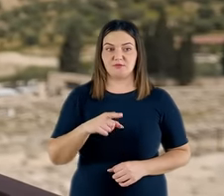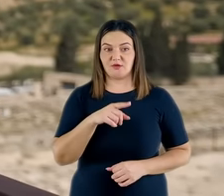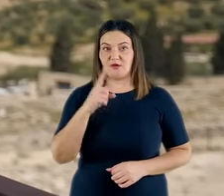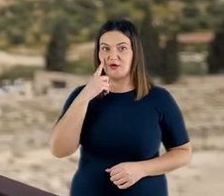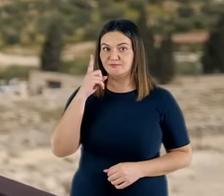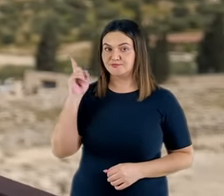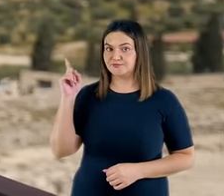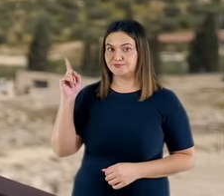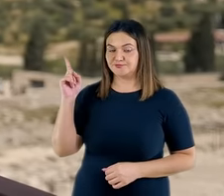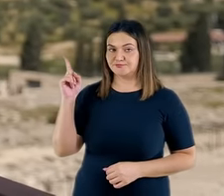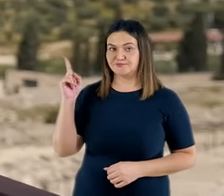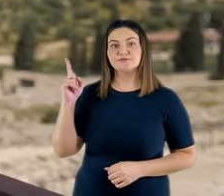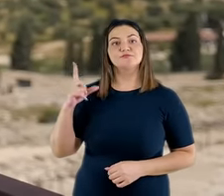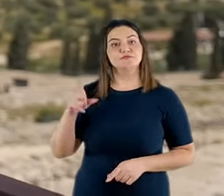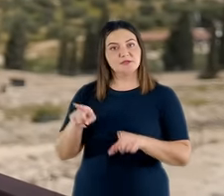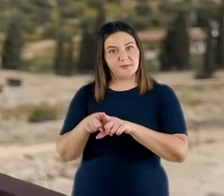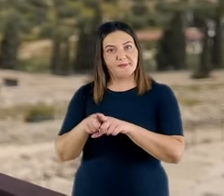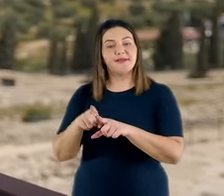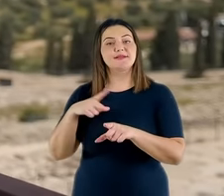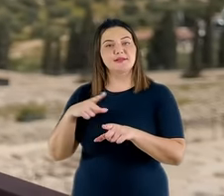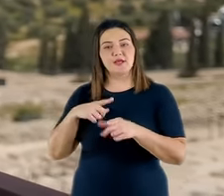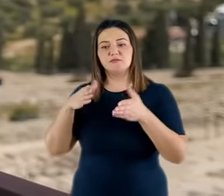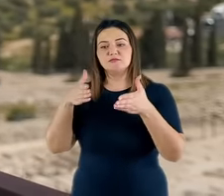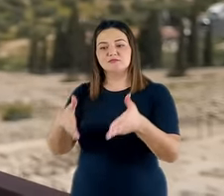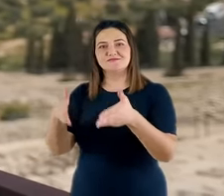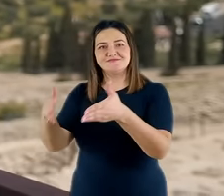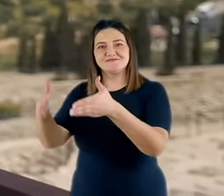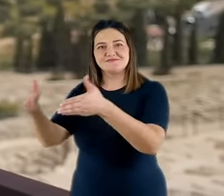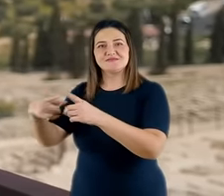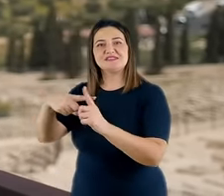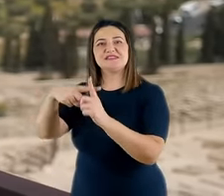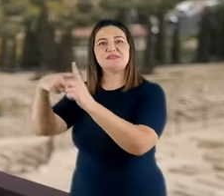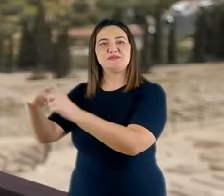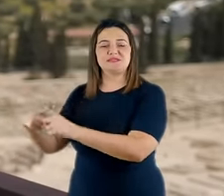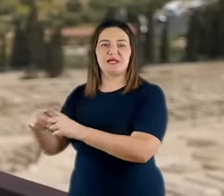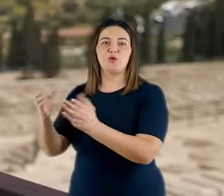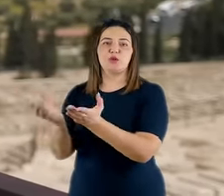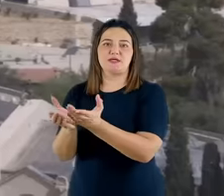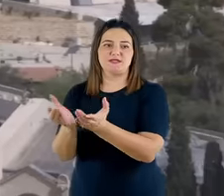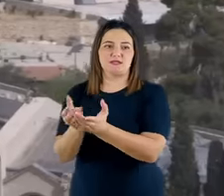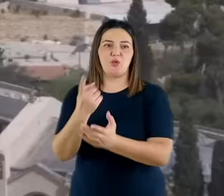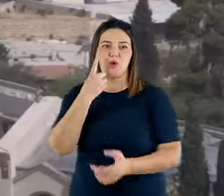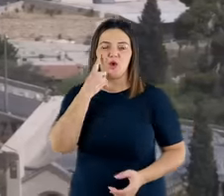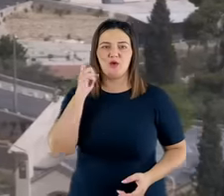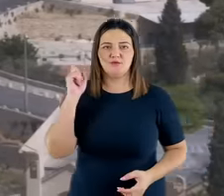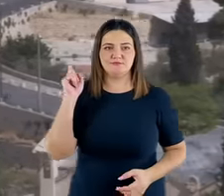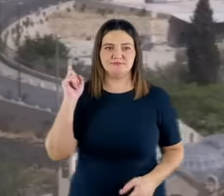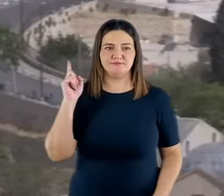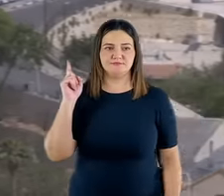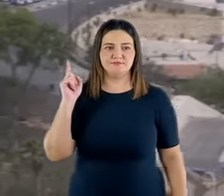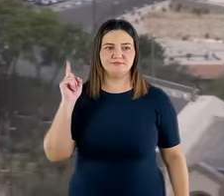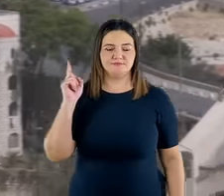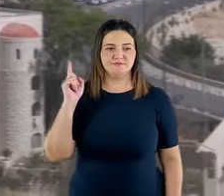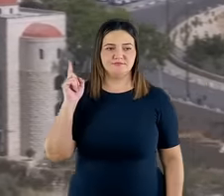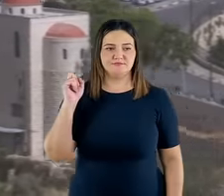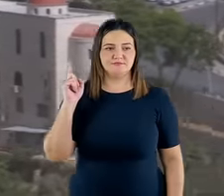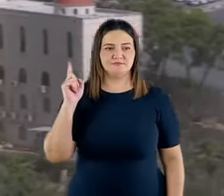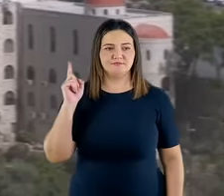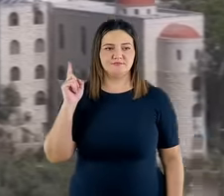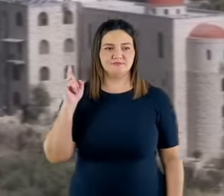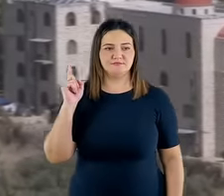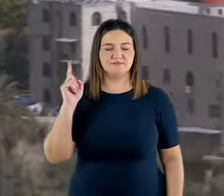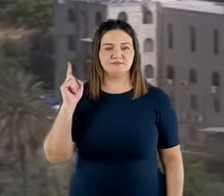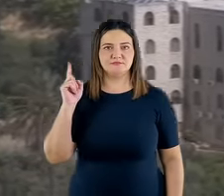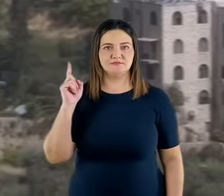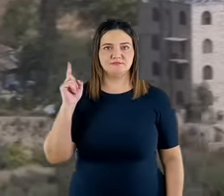logo abaixo, ali no Vale do Cédron, também um cemitério cristão. E se você atravessar a rua que passa ali em cima,